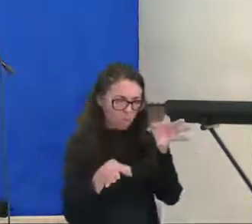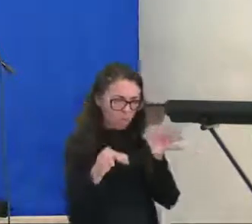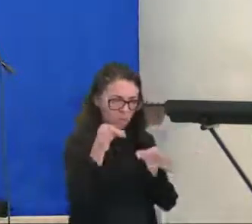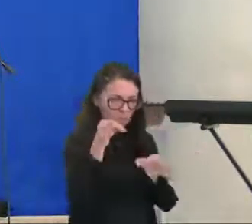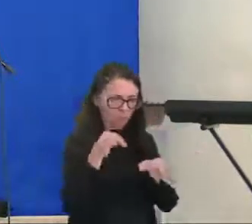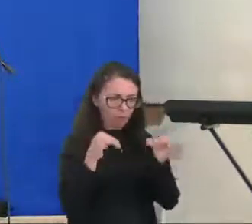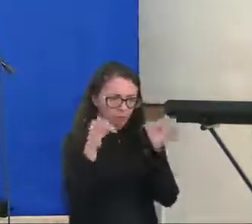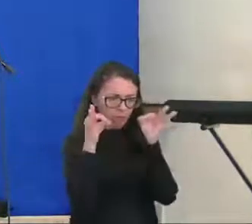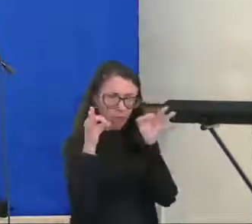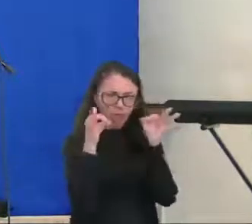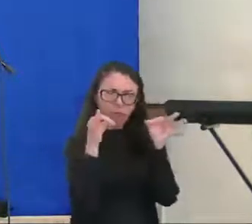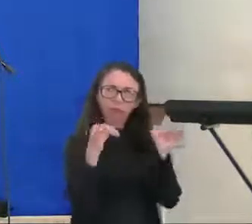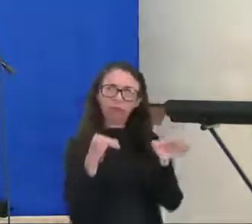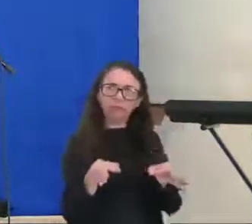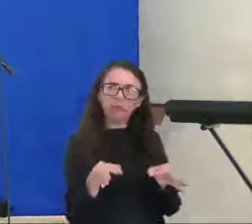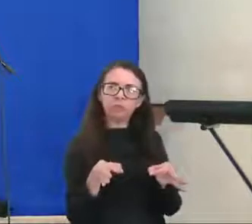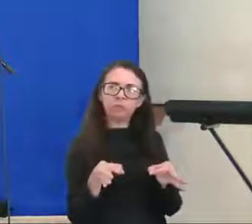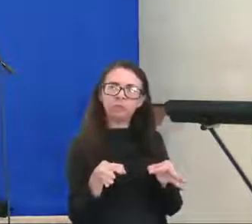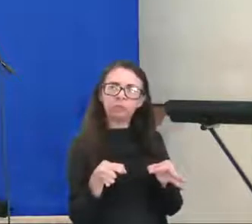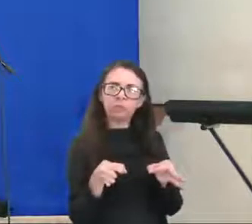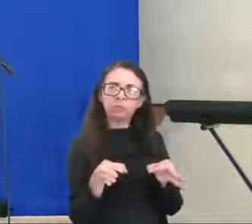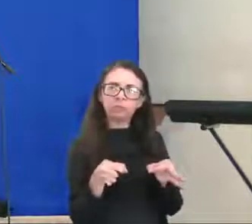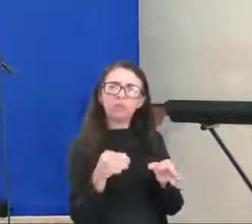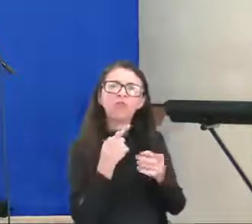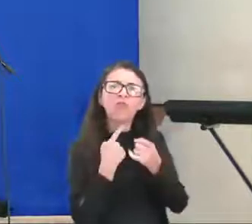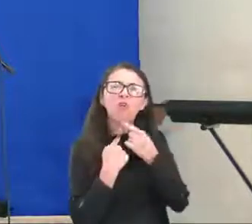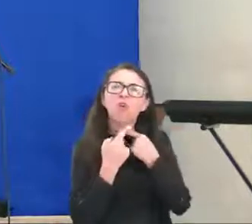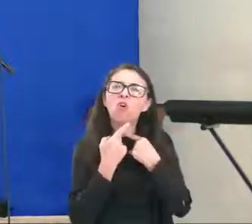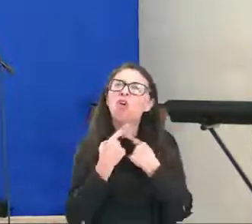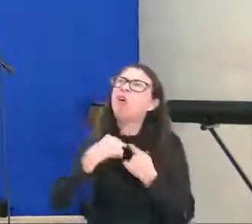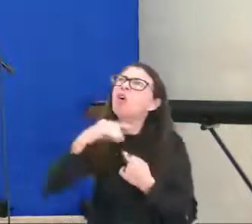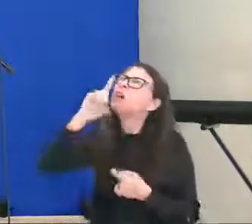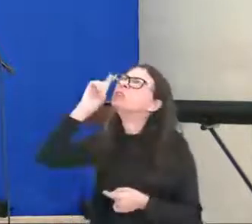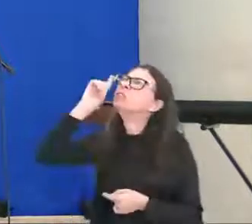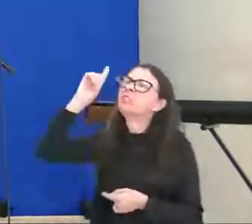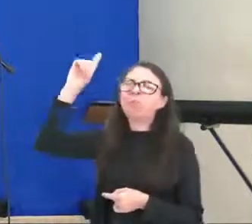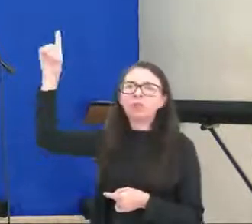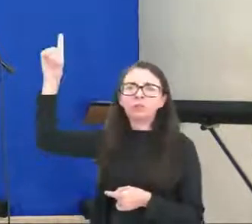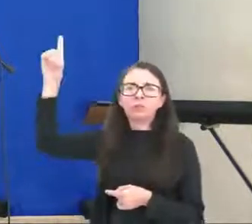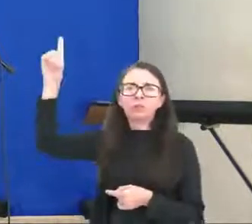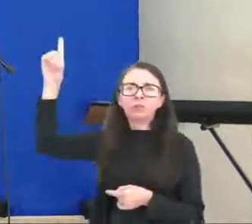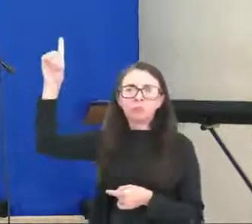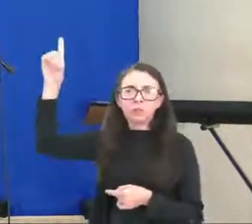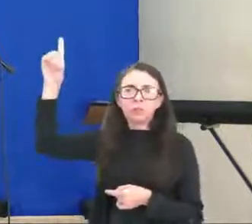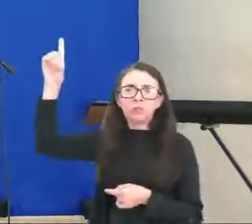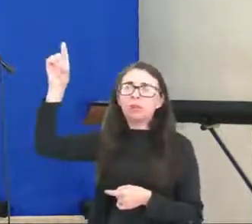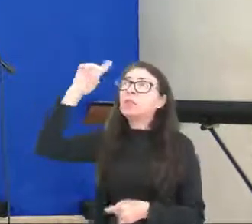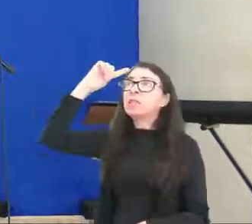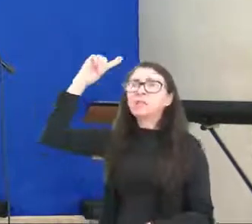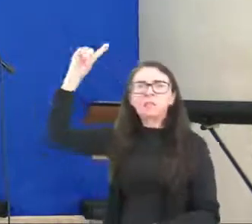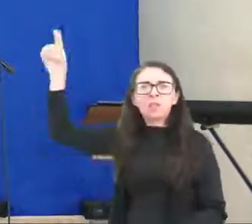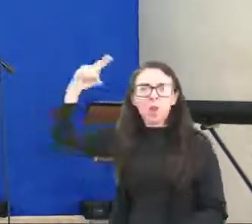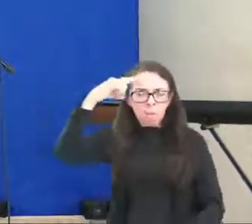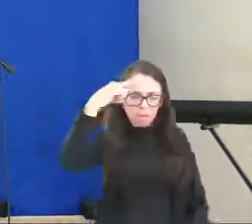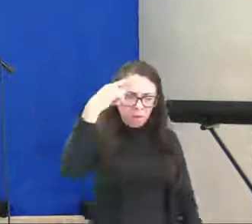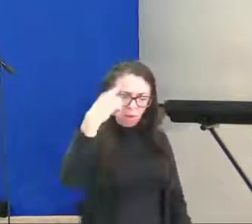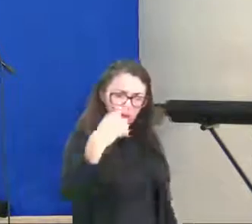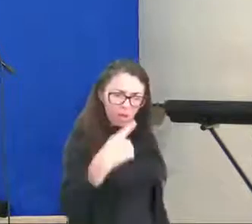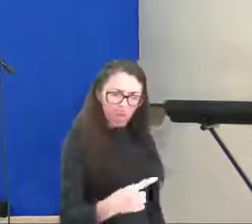tabernáculo conforme a vontade de Deus? Está escrito em Êxodo, capítulo de número 31, versos 2, 3 e 6.